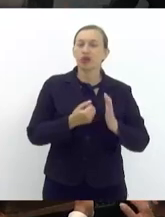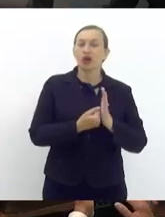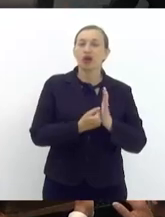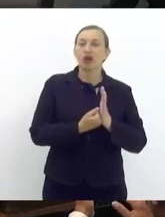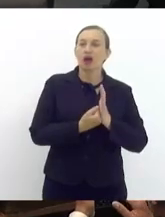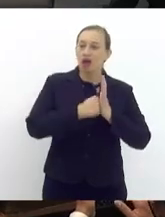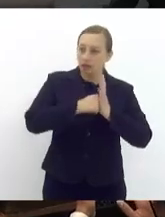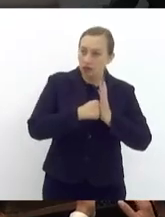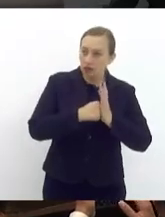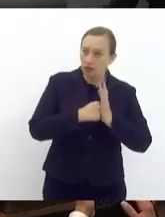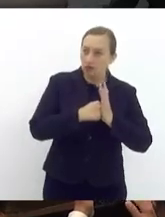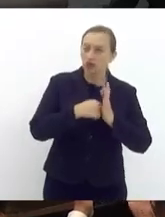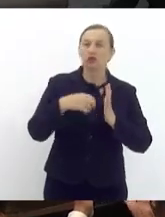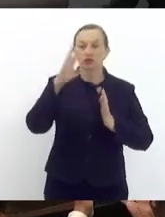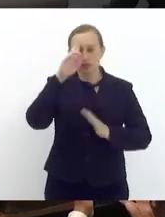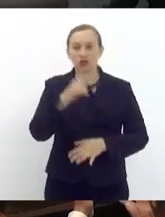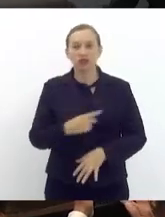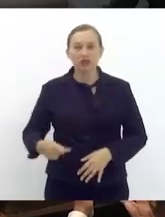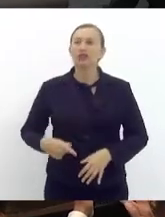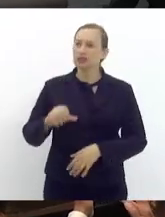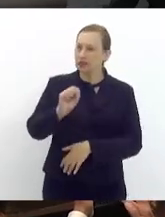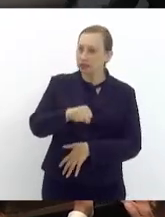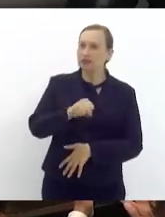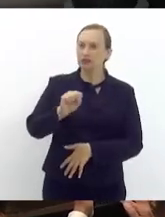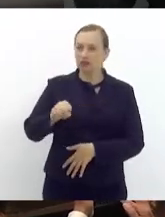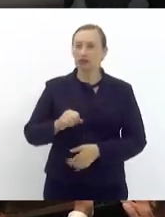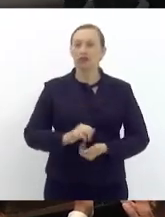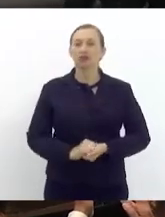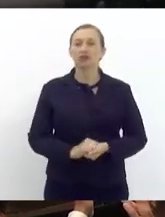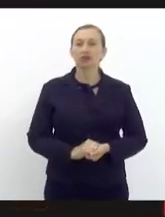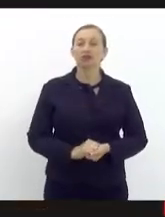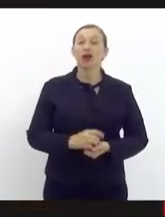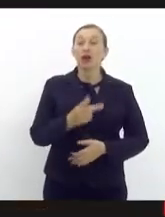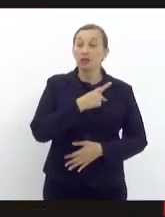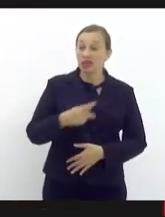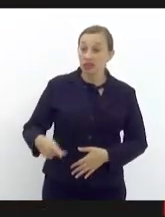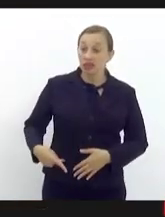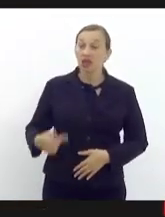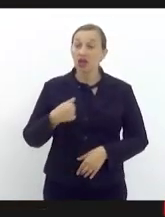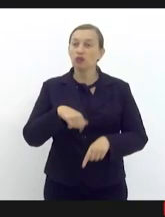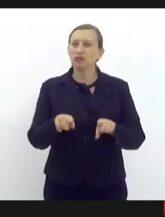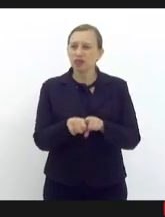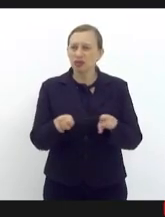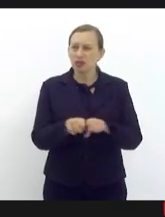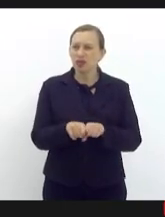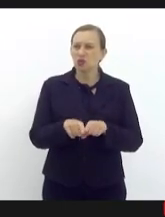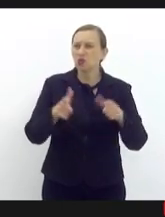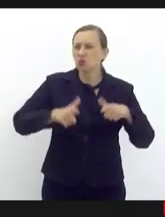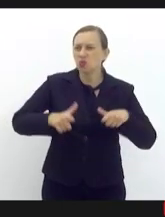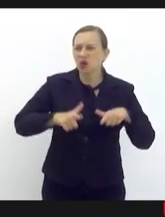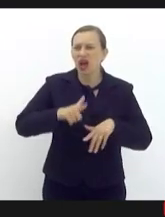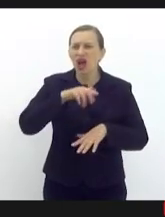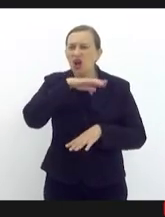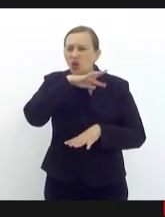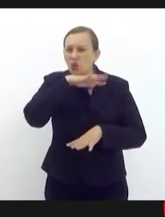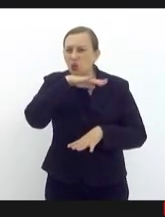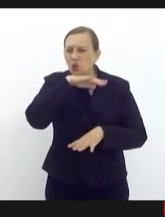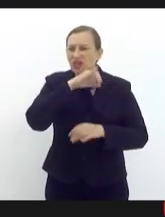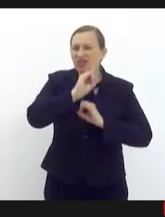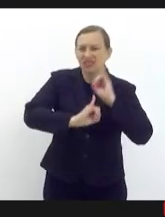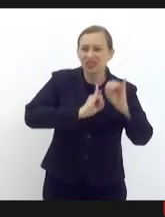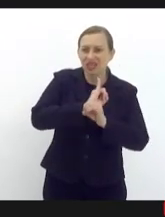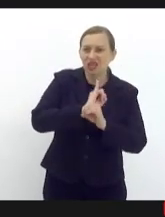Abriu, presidente, aí. Abriu. Abriu. Presidente, eu também estou num local ruim aqui de internet.